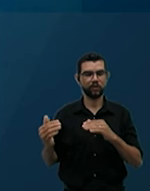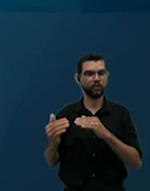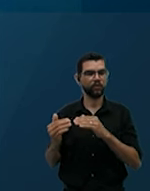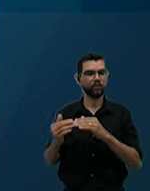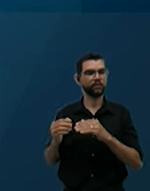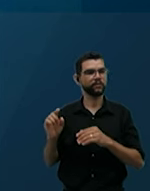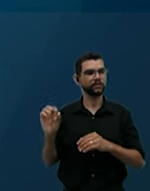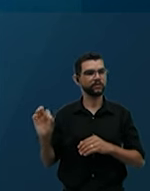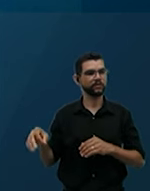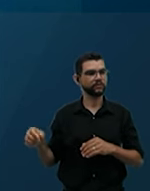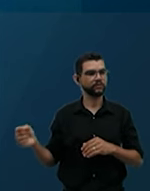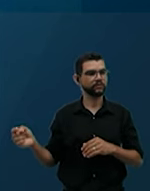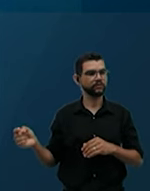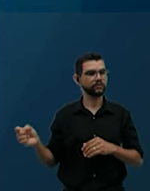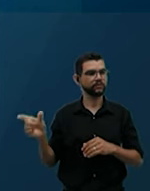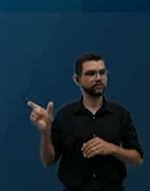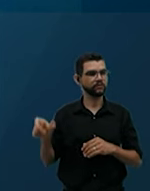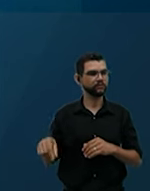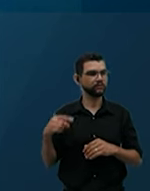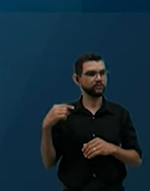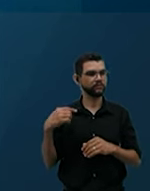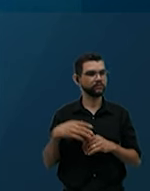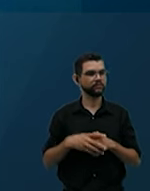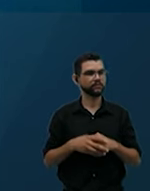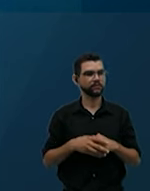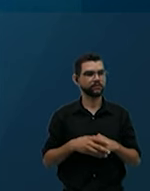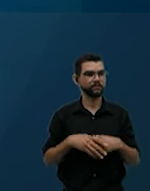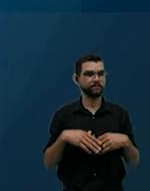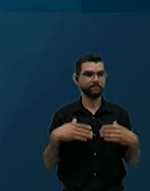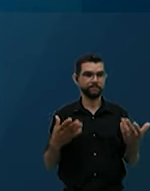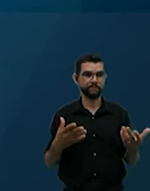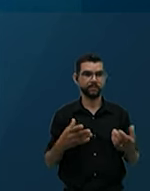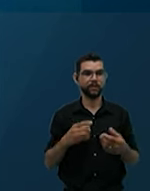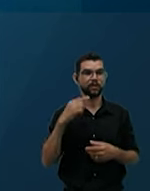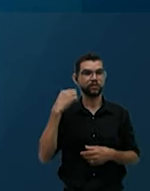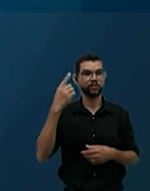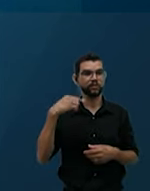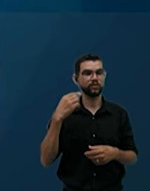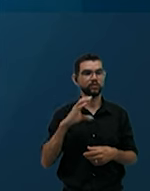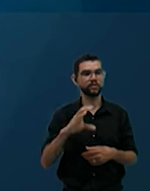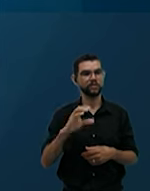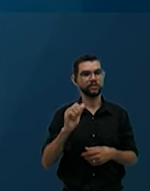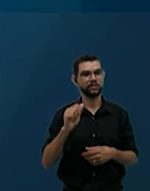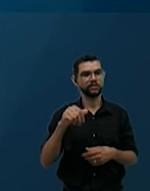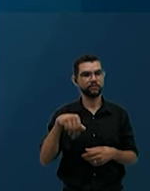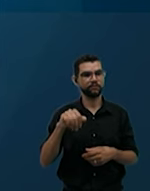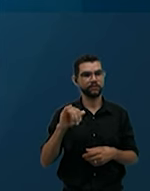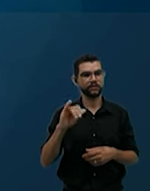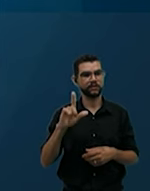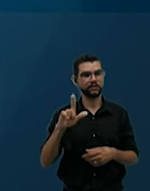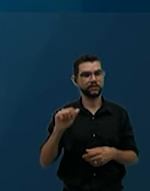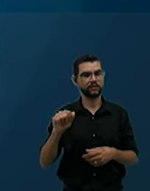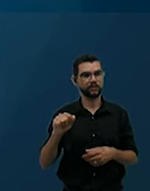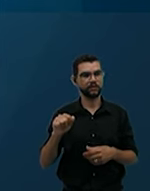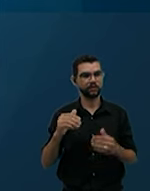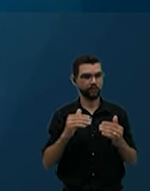se a doutora Camila concorda com a dispensa da leitura do relatório. Pois não, então tem a